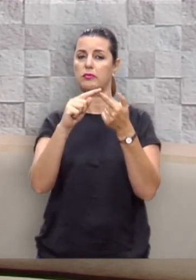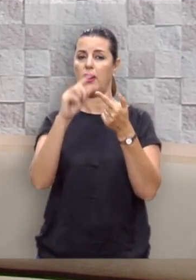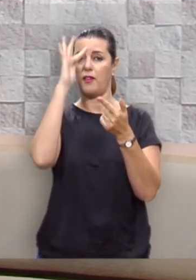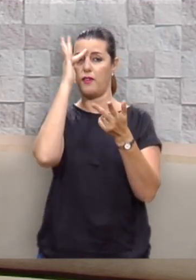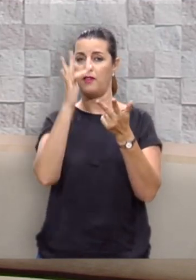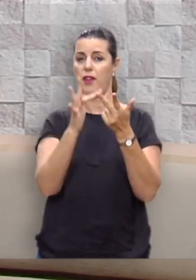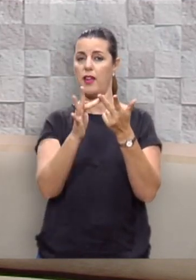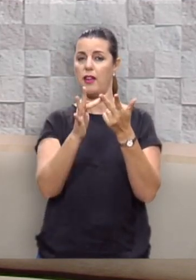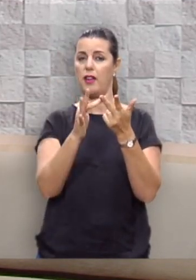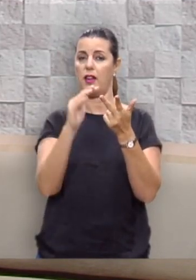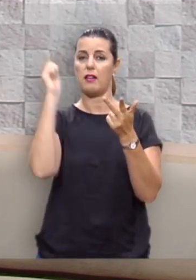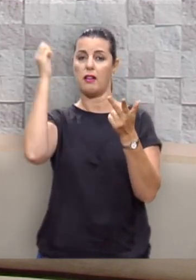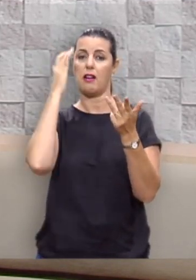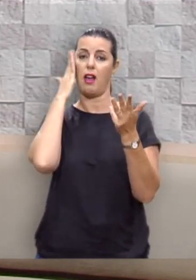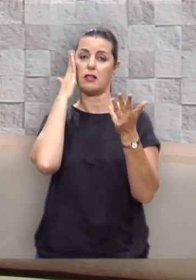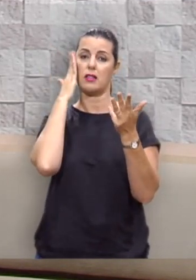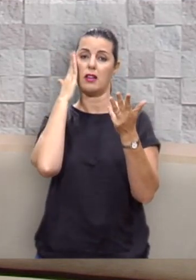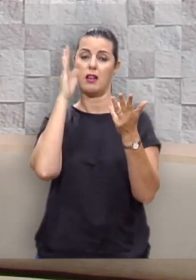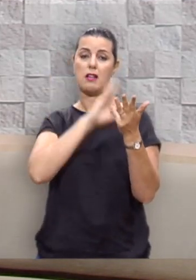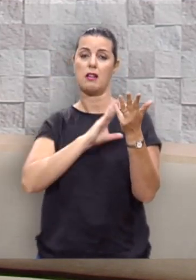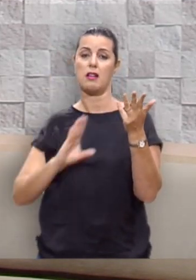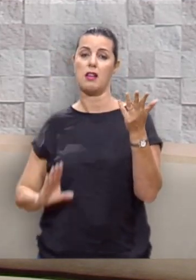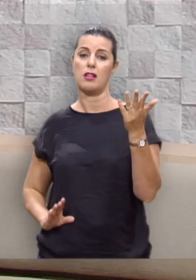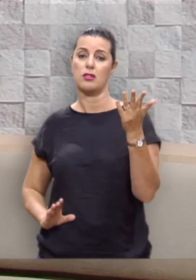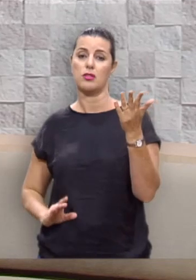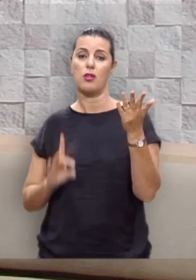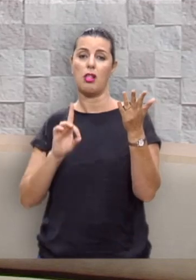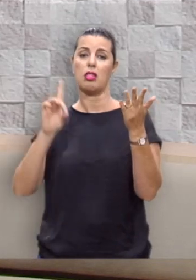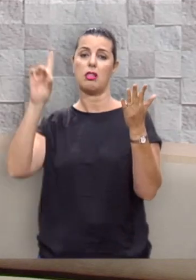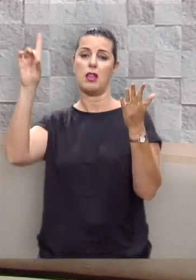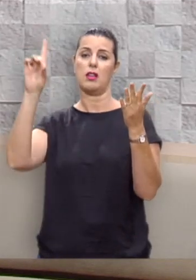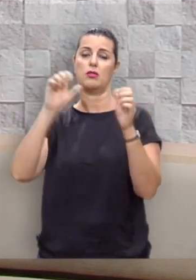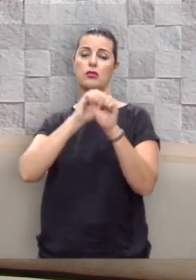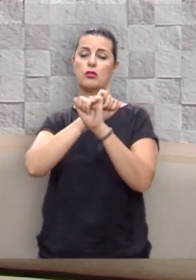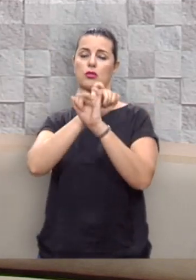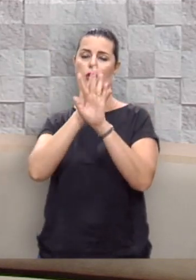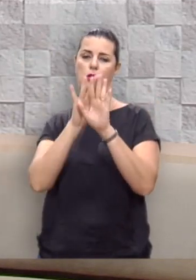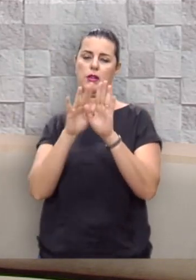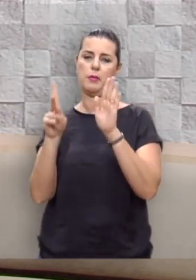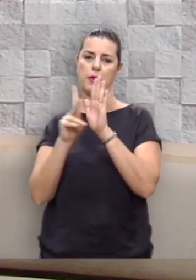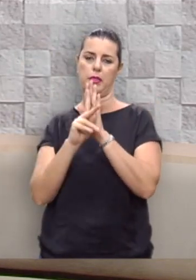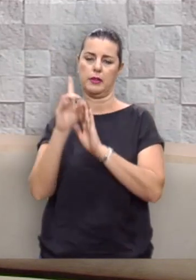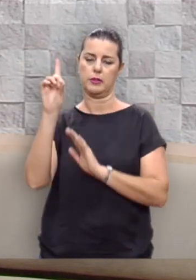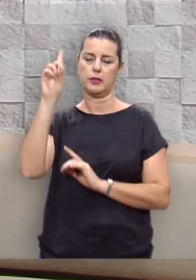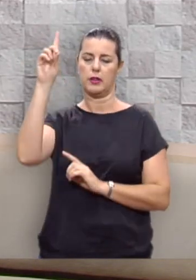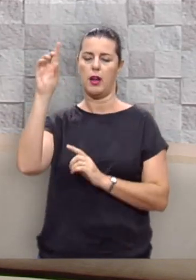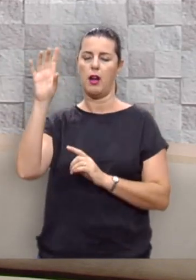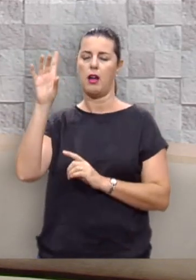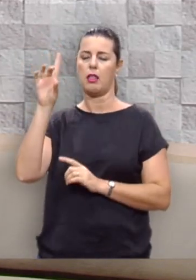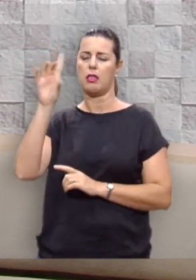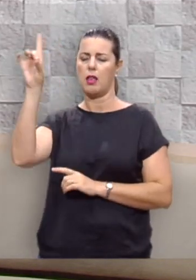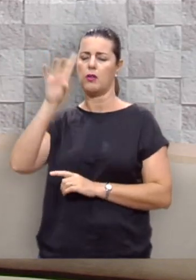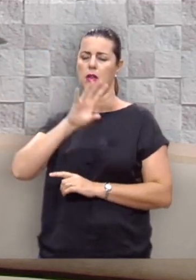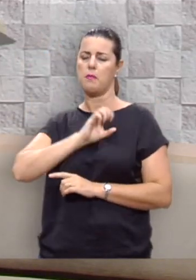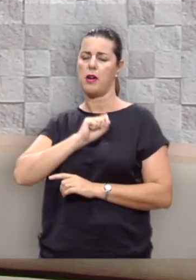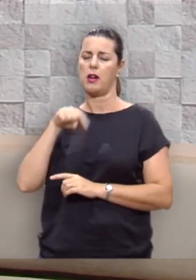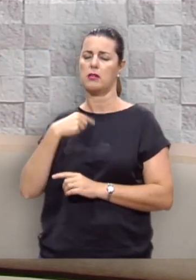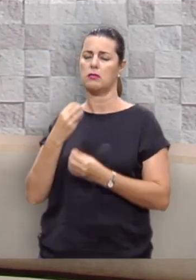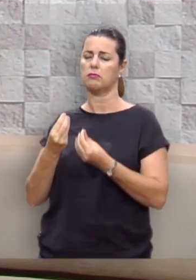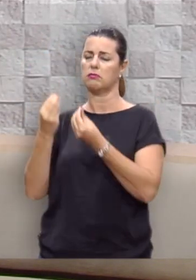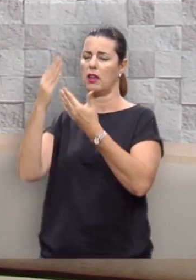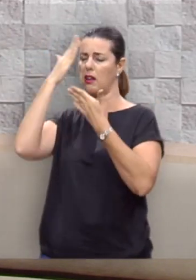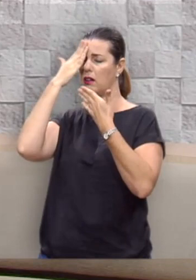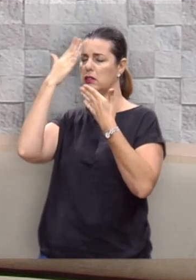só a graça, só Cristo e só a Deus toda a glória. Vamos orar. Deus amado, receba a